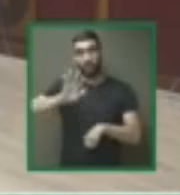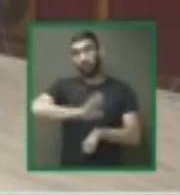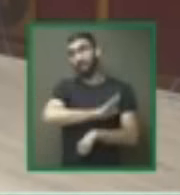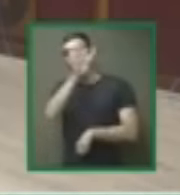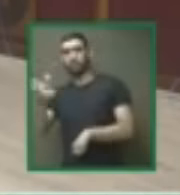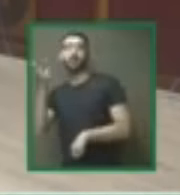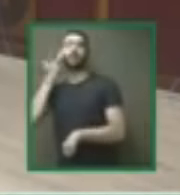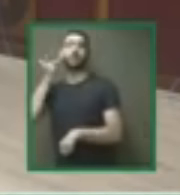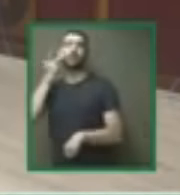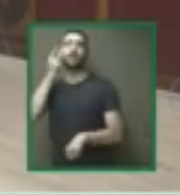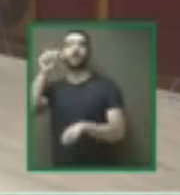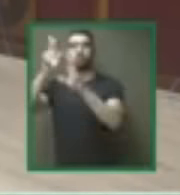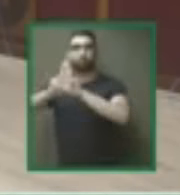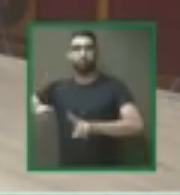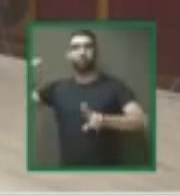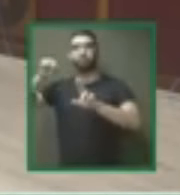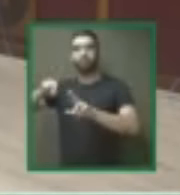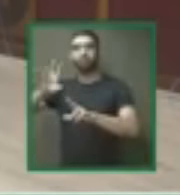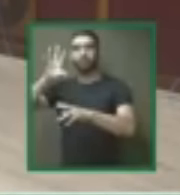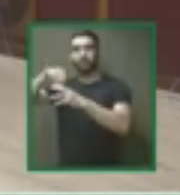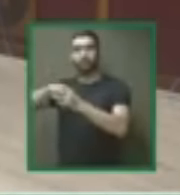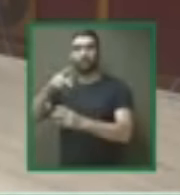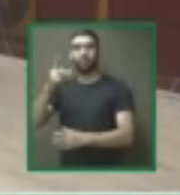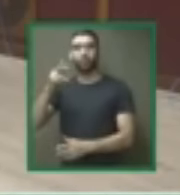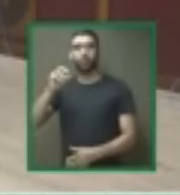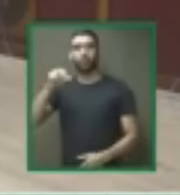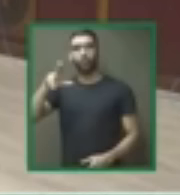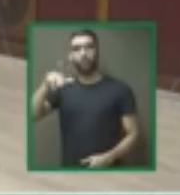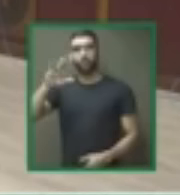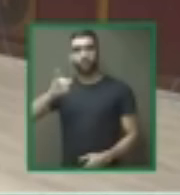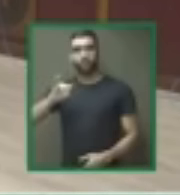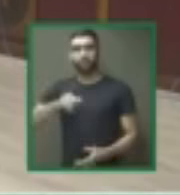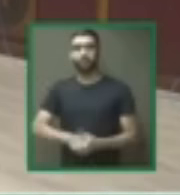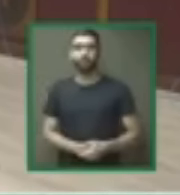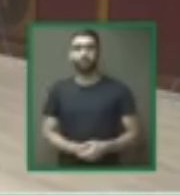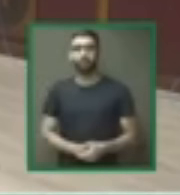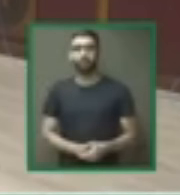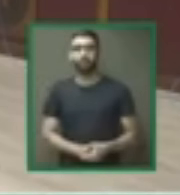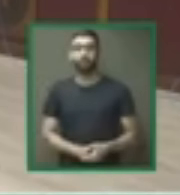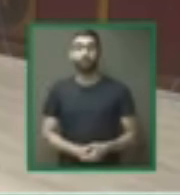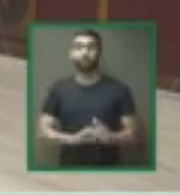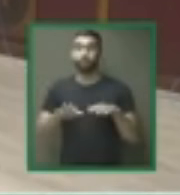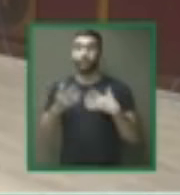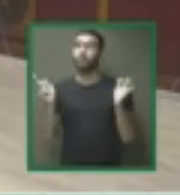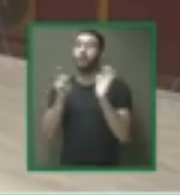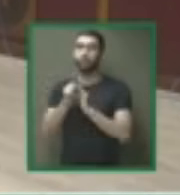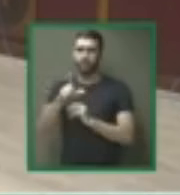Fortaleza, onde cursei a universidade integralmente pelo ProUni. Tá bom, deixa eu perguntar. Você teve bastante dificuldade na sua